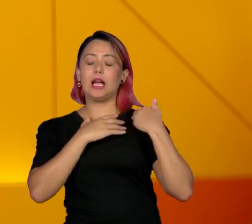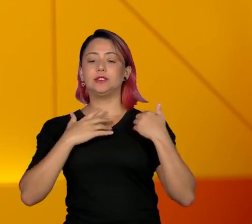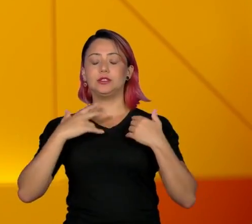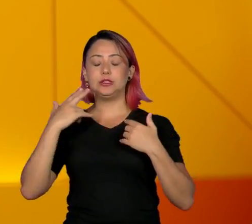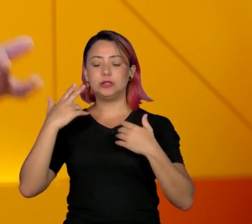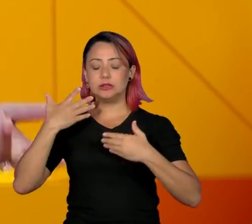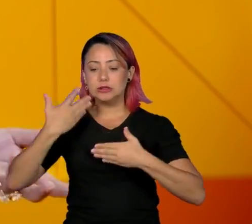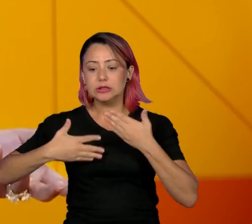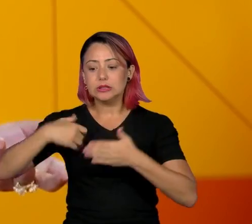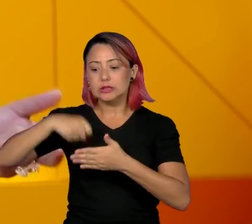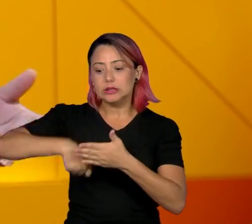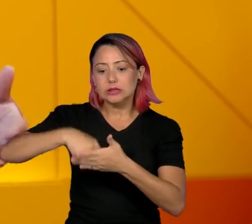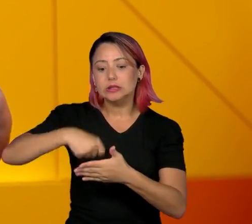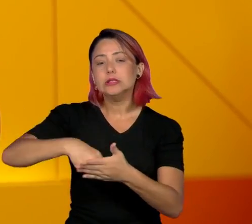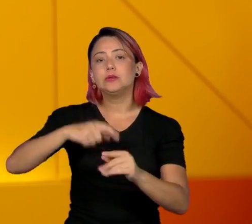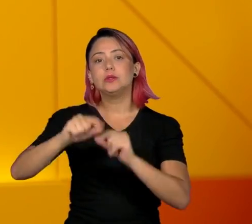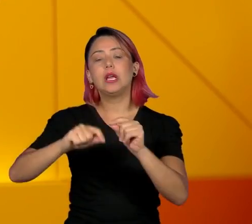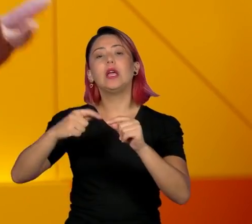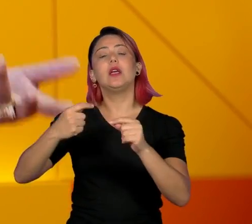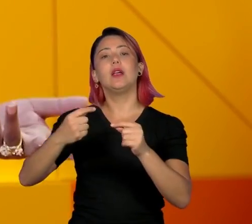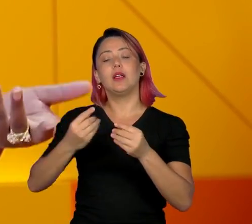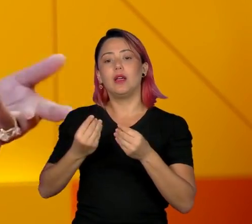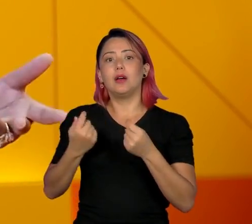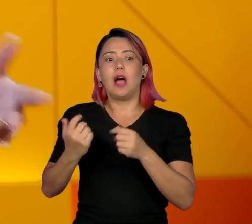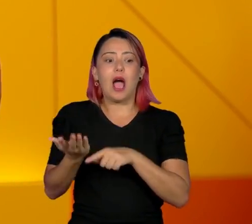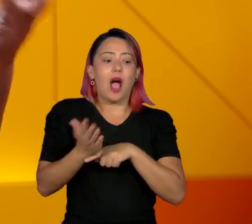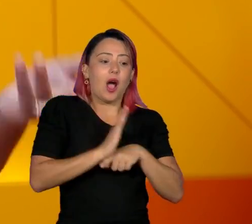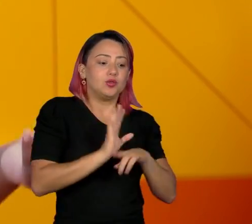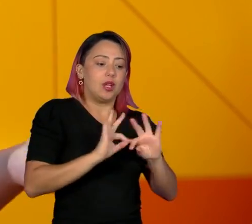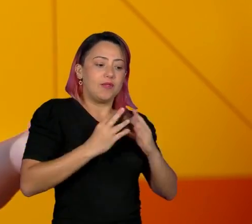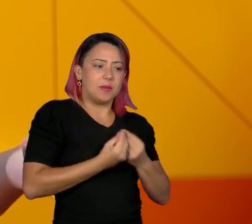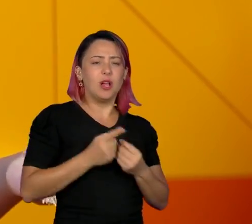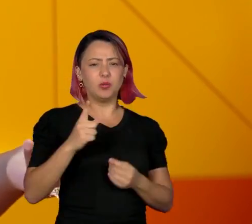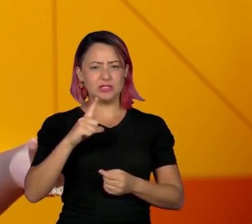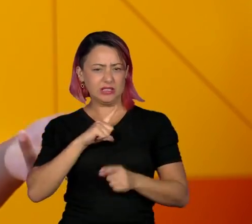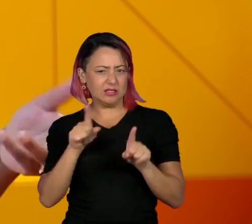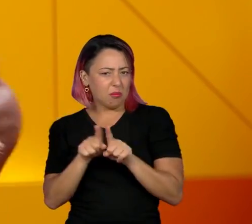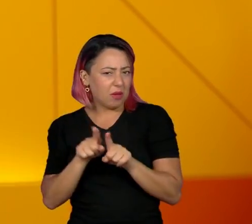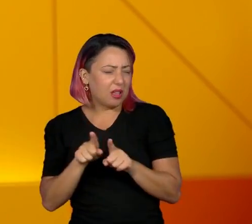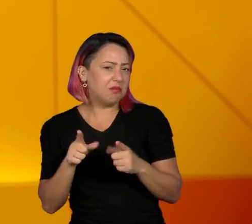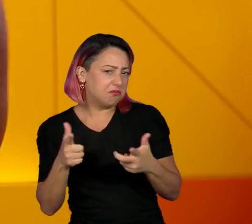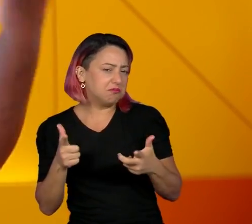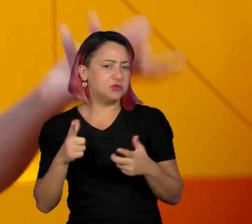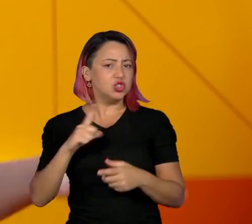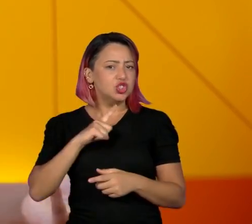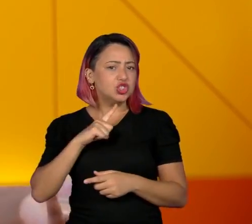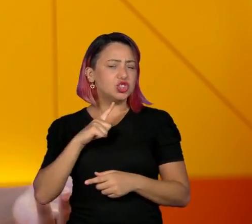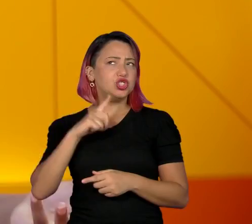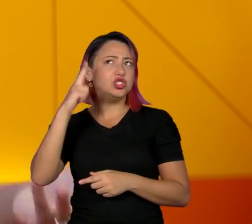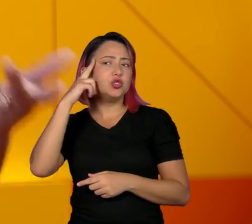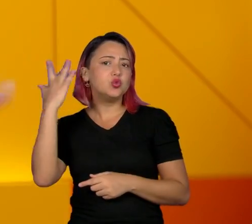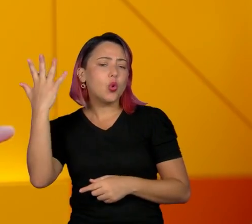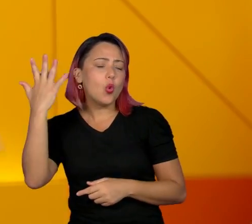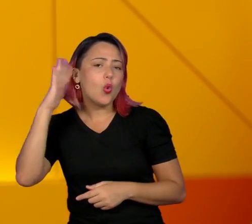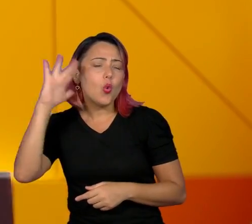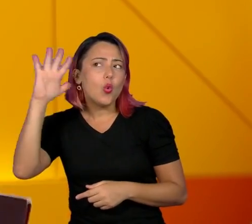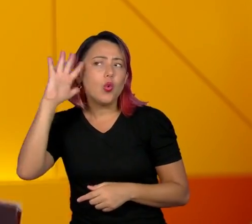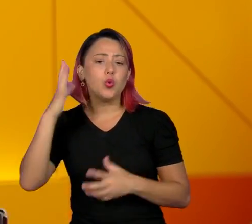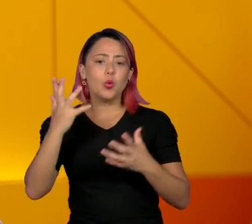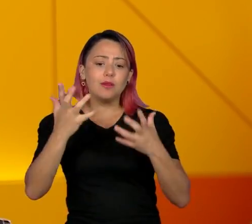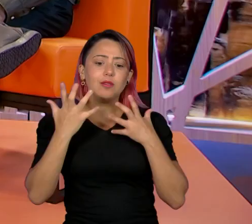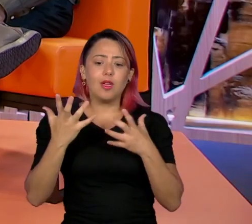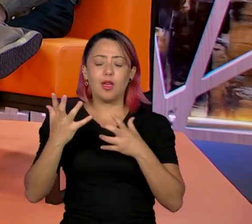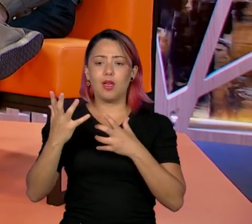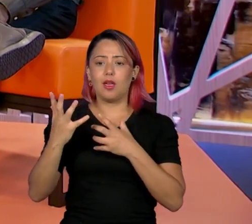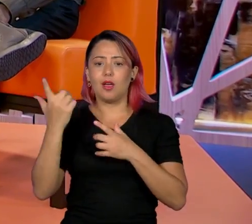vida da própria família. Como é que foi? Esse sonho existiu na sua vida? Ou você conta uma outra história enquanto pessoa